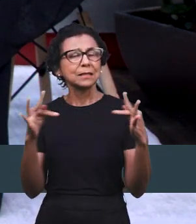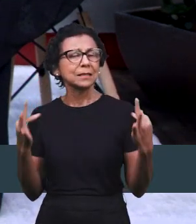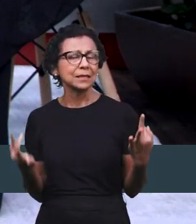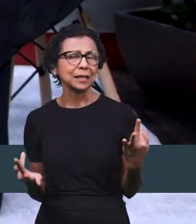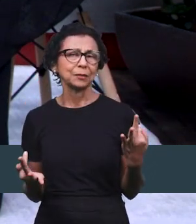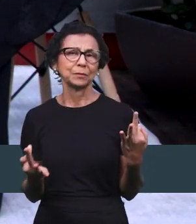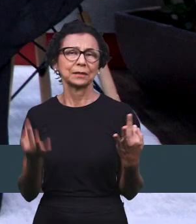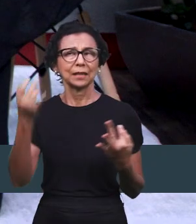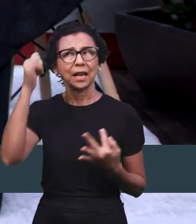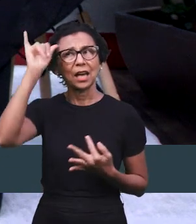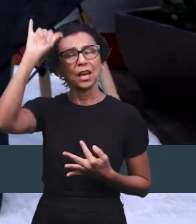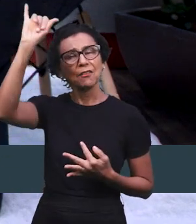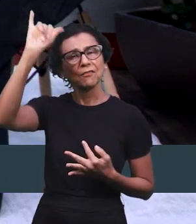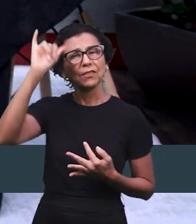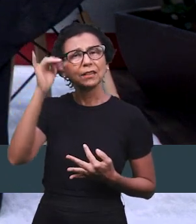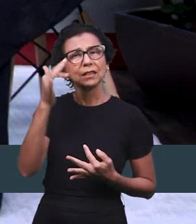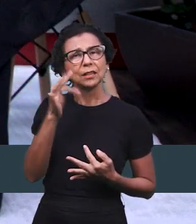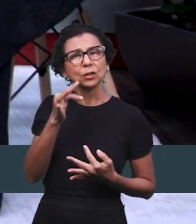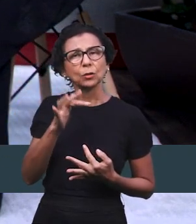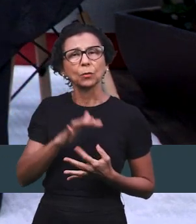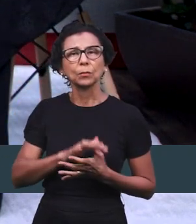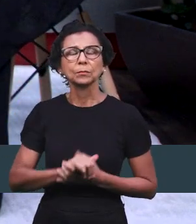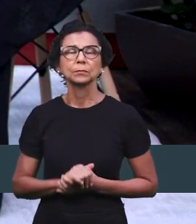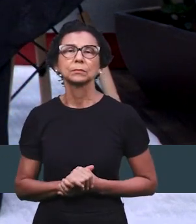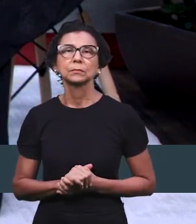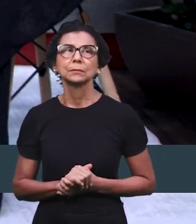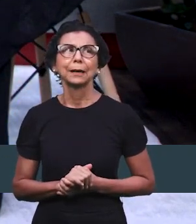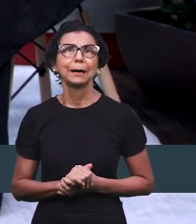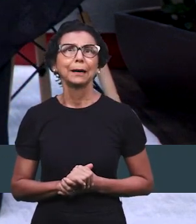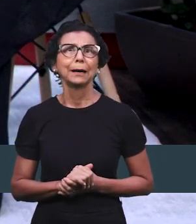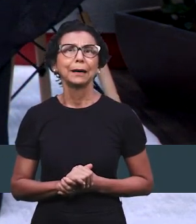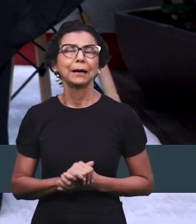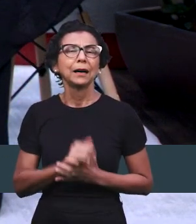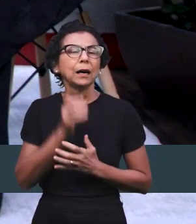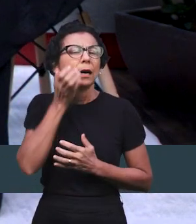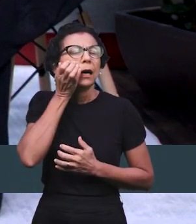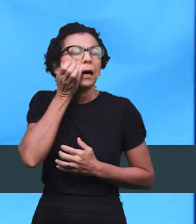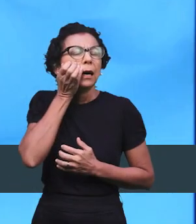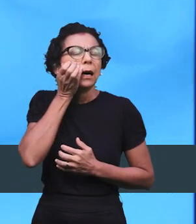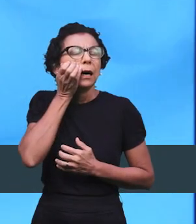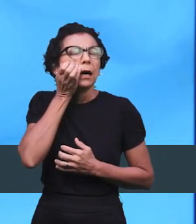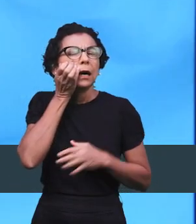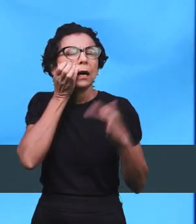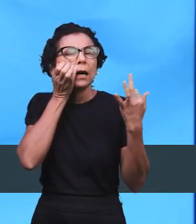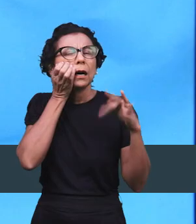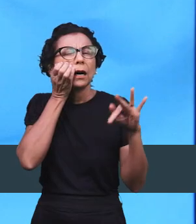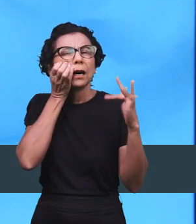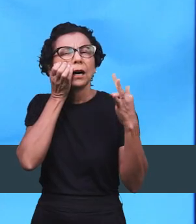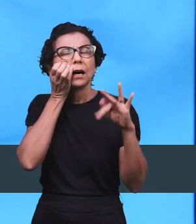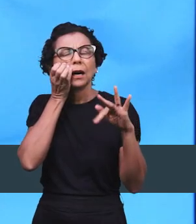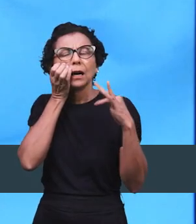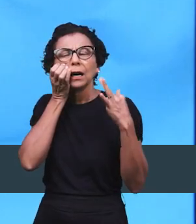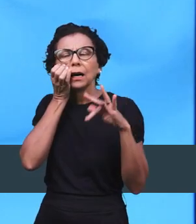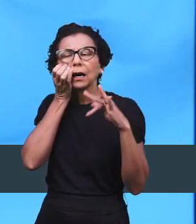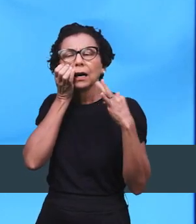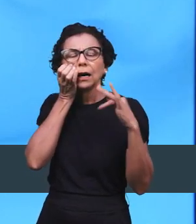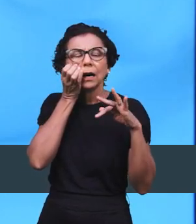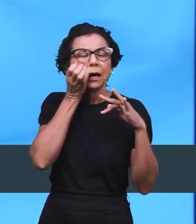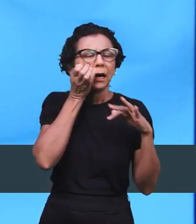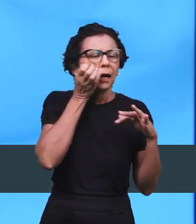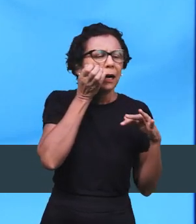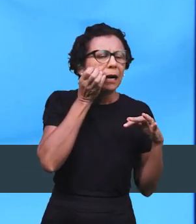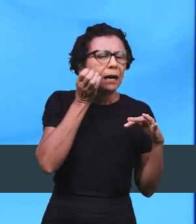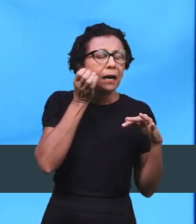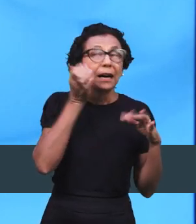dente, a famosa dor de dente. Tá doendo meu dente. E muita gente vai lá, pega analgésico e não vai